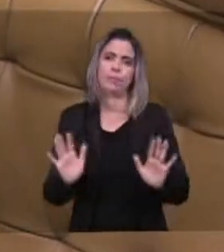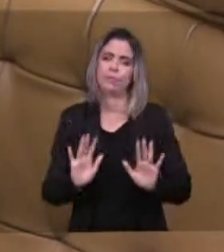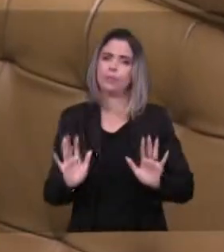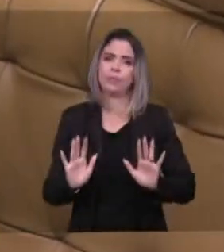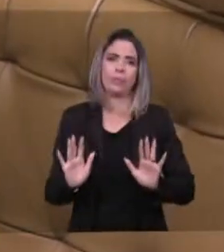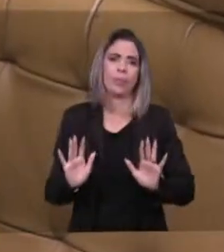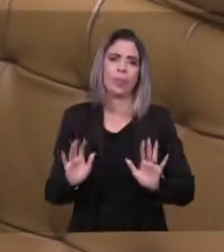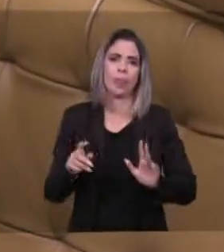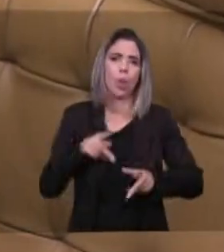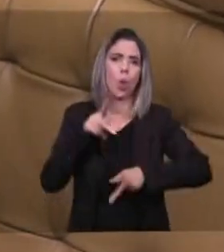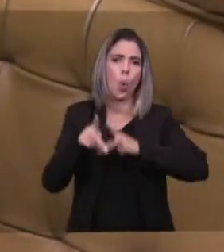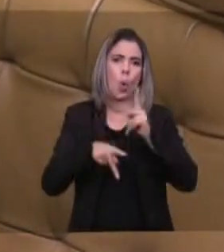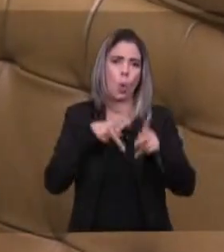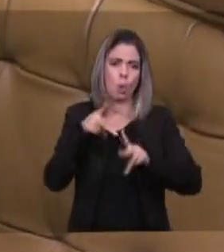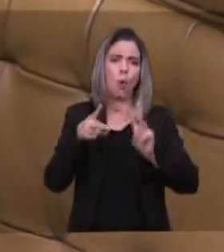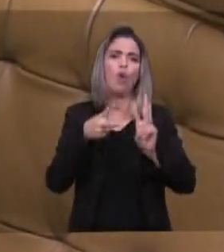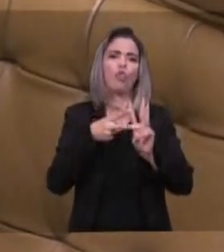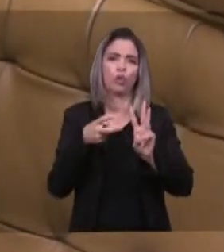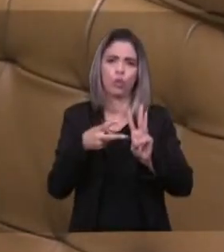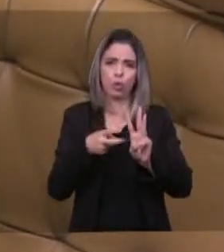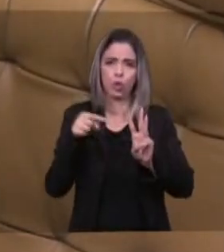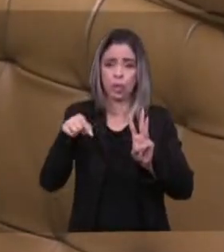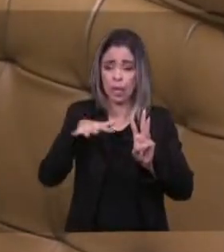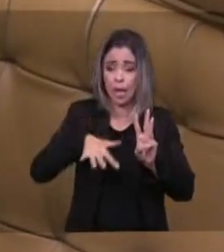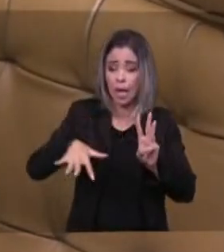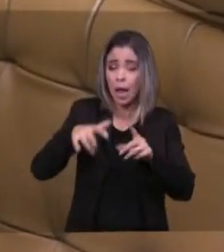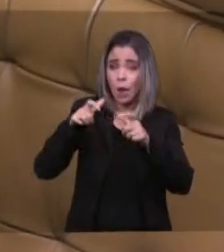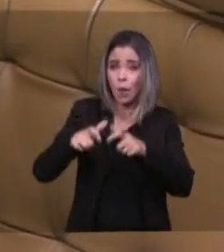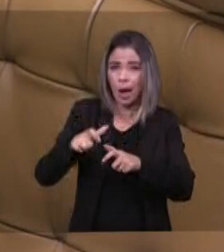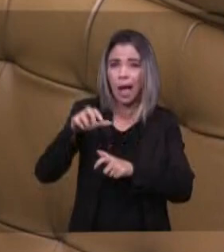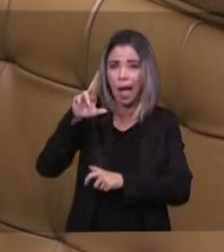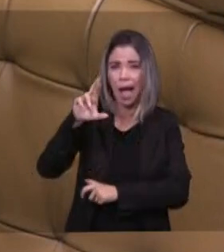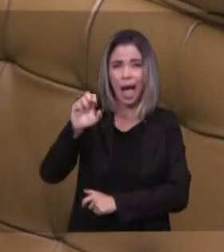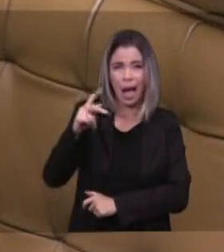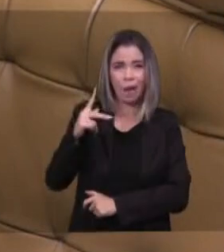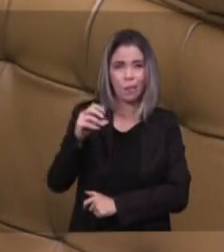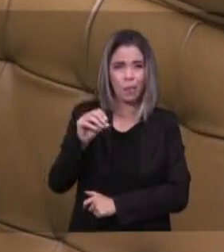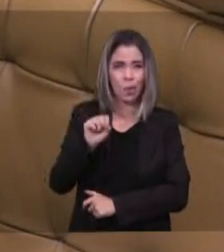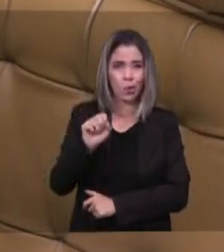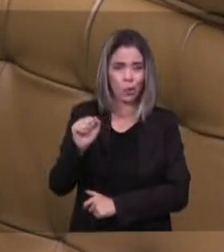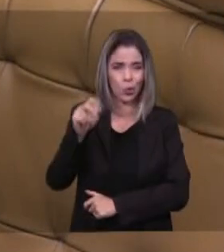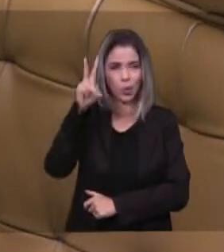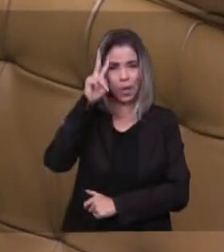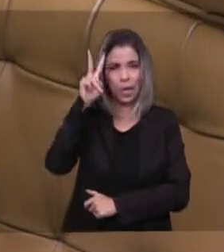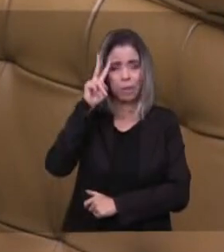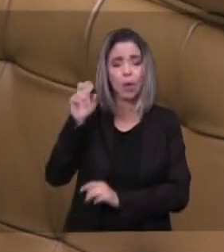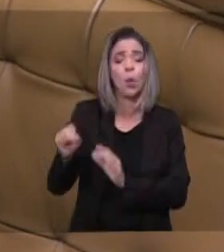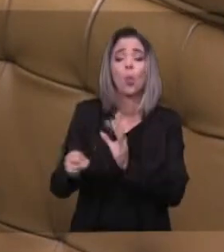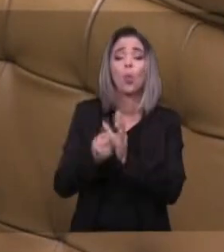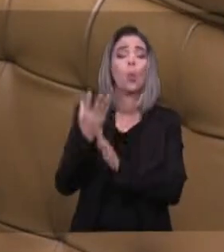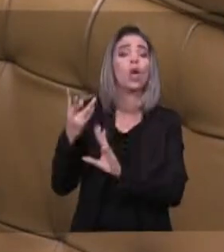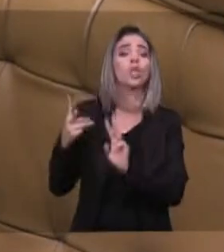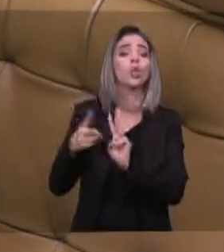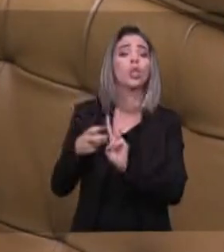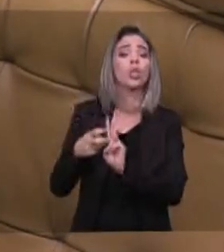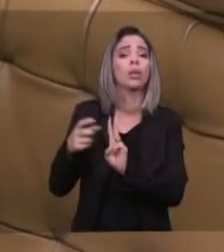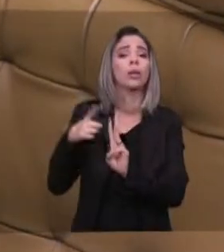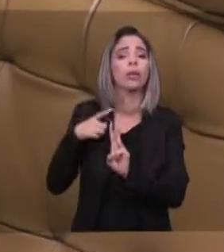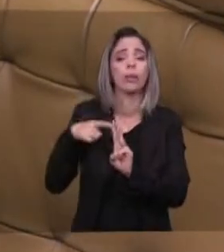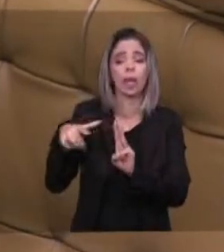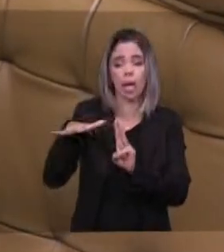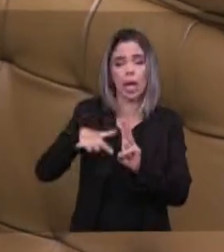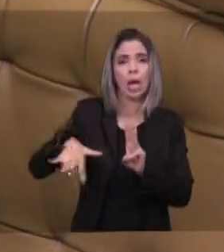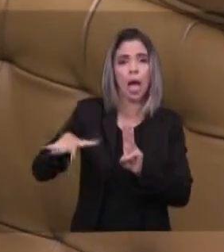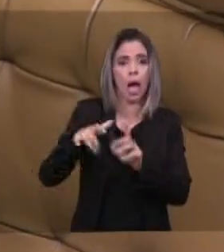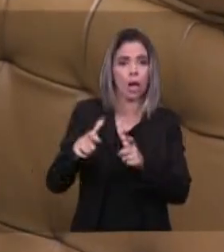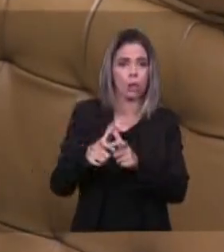a partir da realidade de Raposa Serra do Sol. quantos índios estão nesse imenso território que